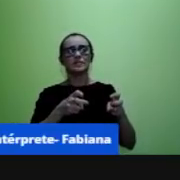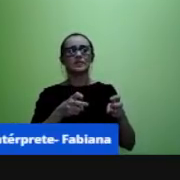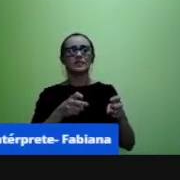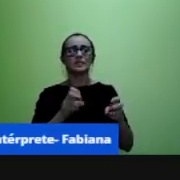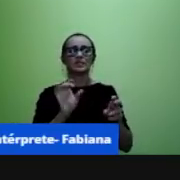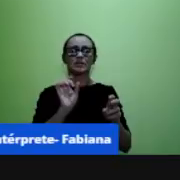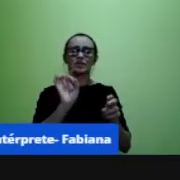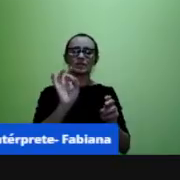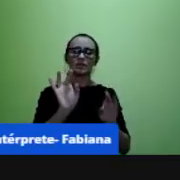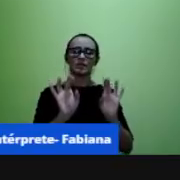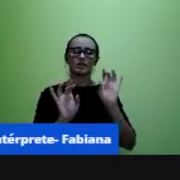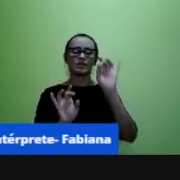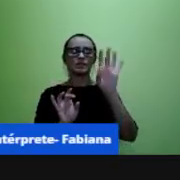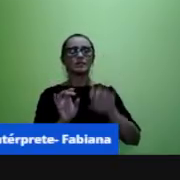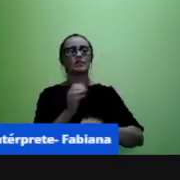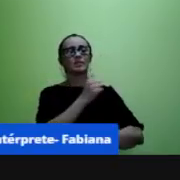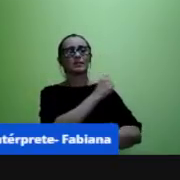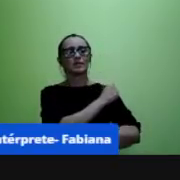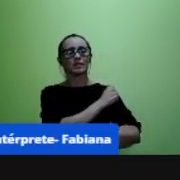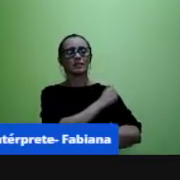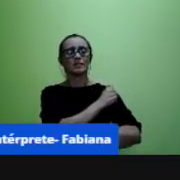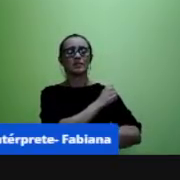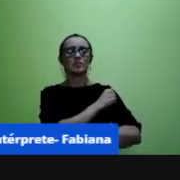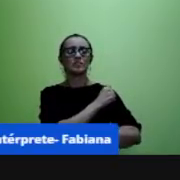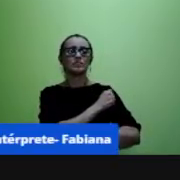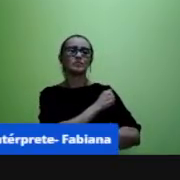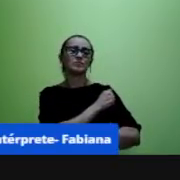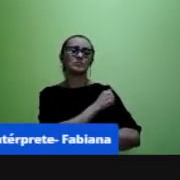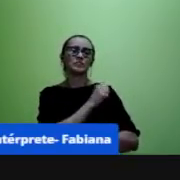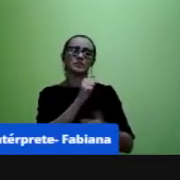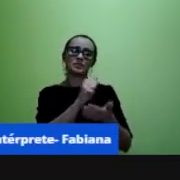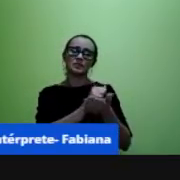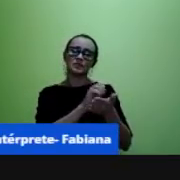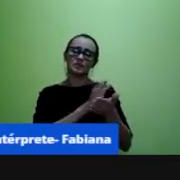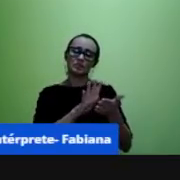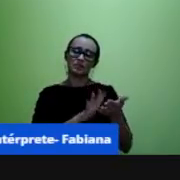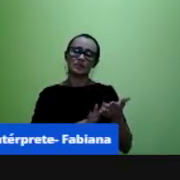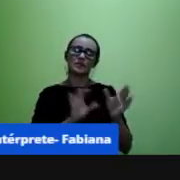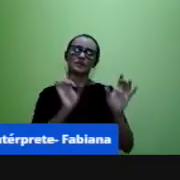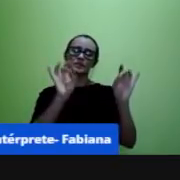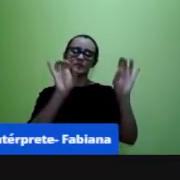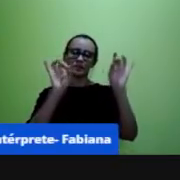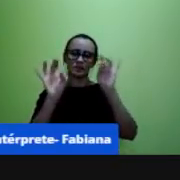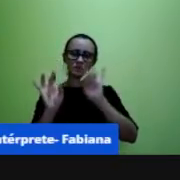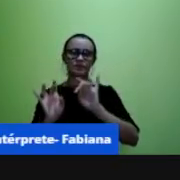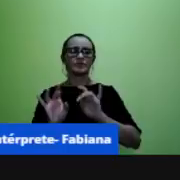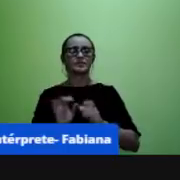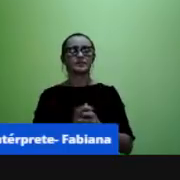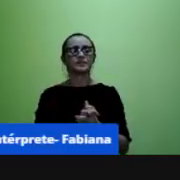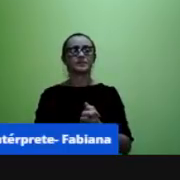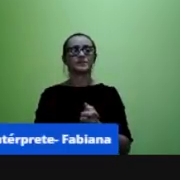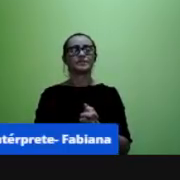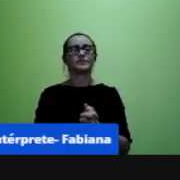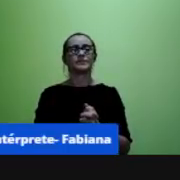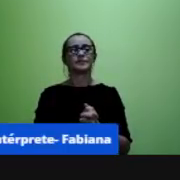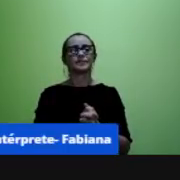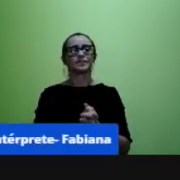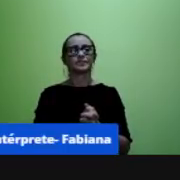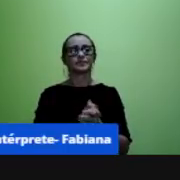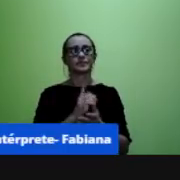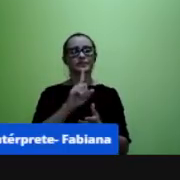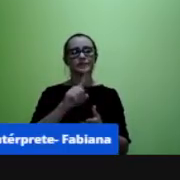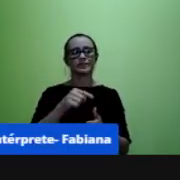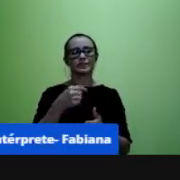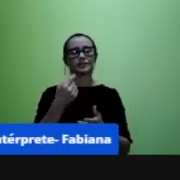da realização das suas atividades propostas, ok? O próximo slide, nós vamos